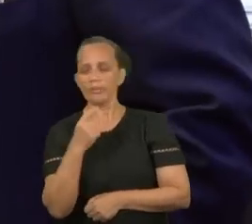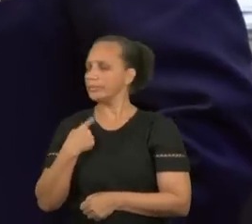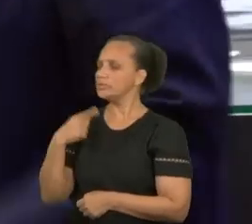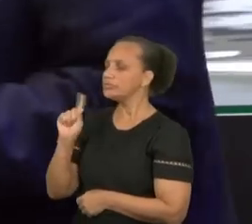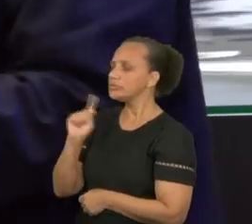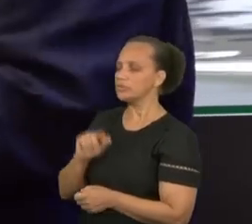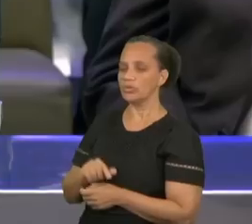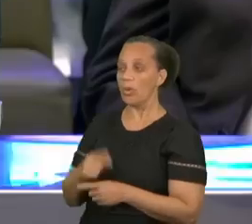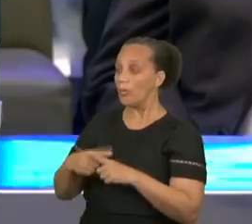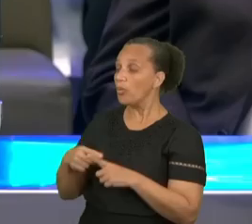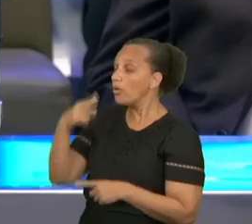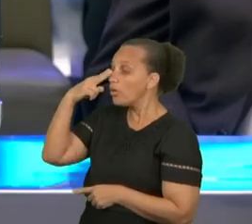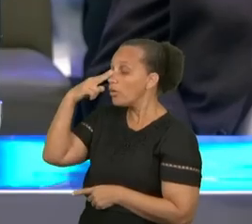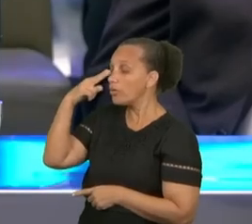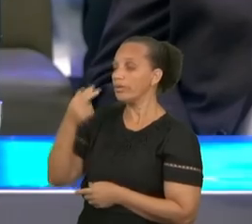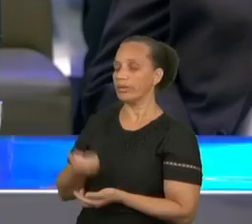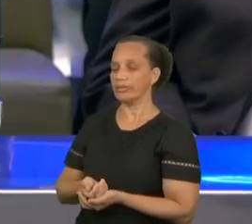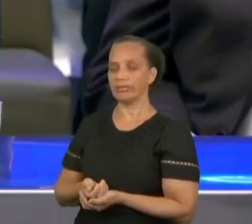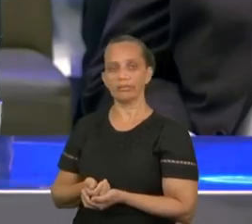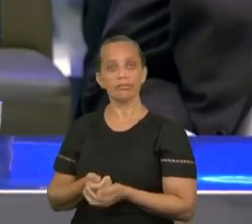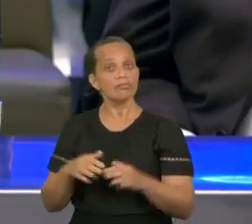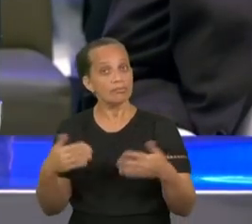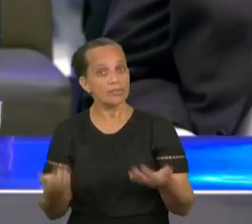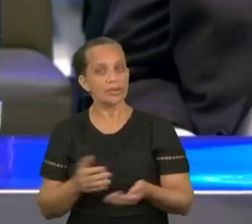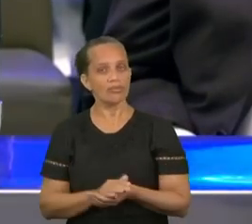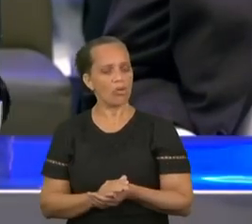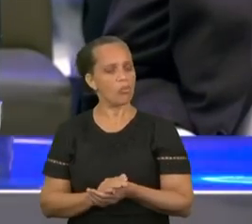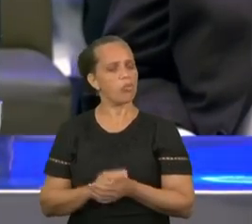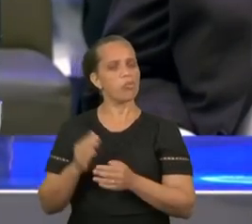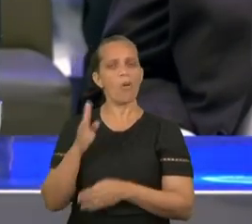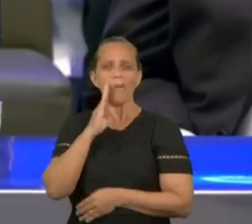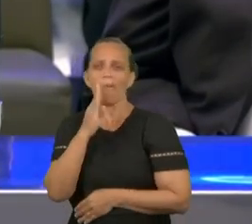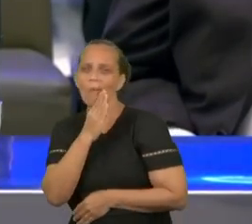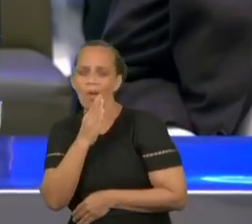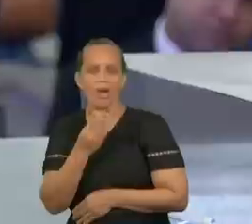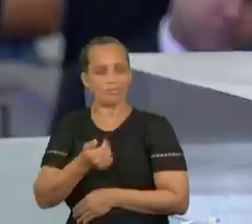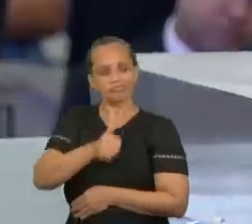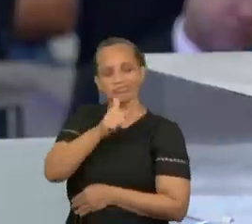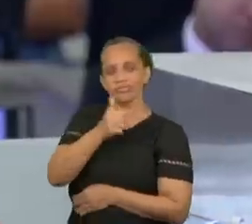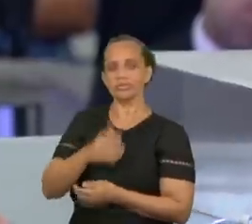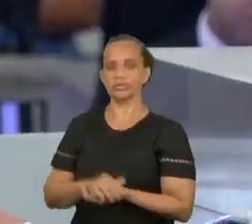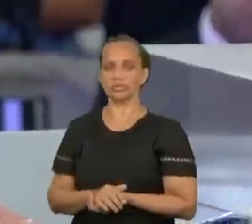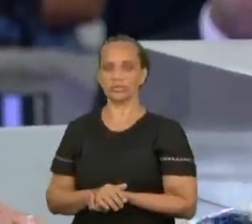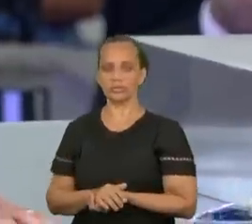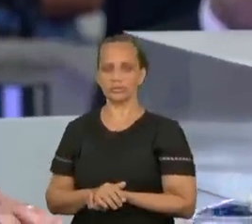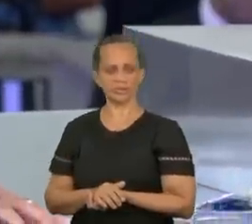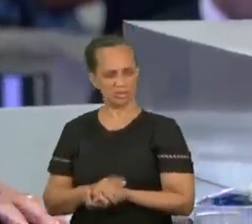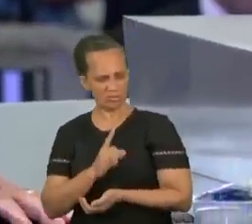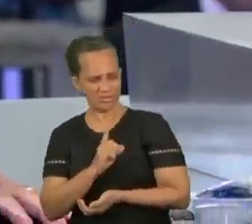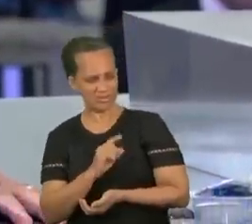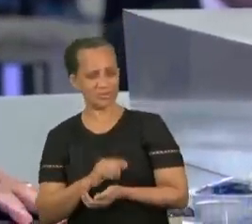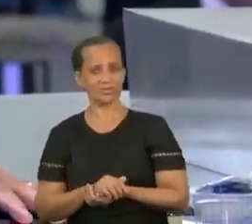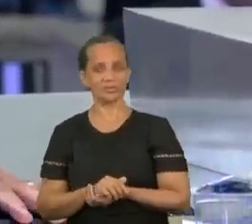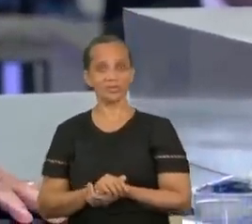porque sou crente então vamos para boate tomar não vou você não vai não